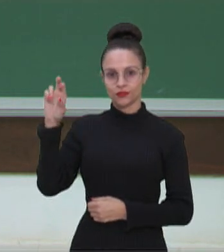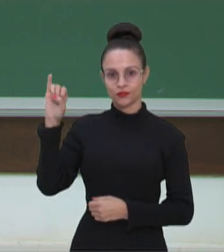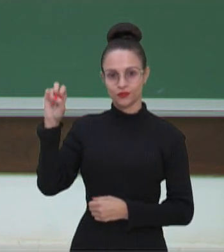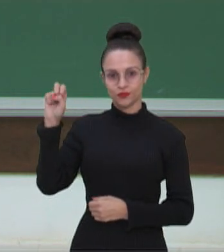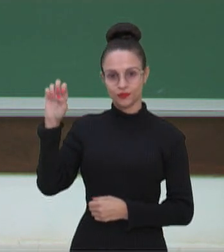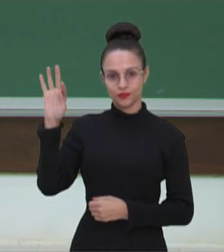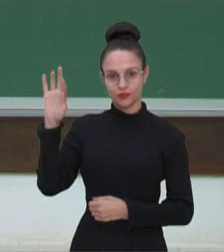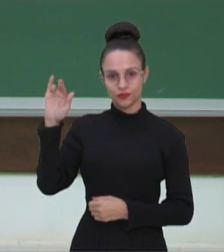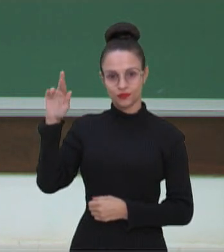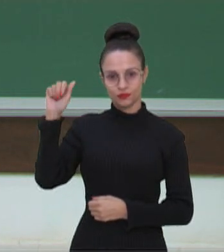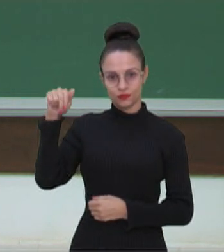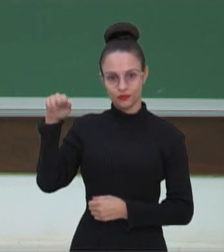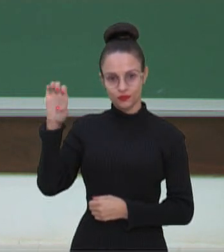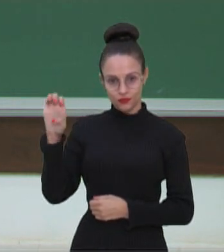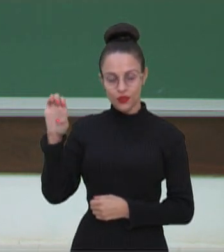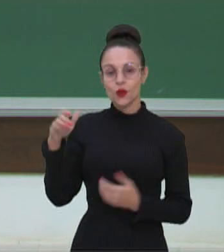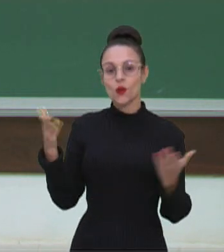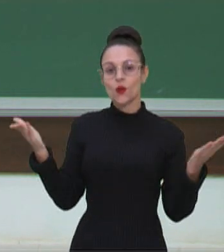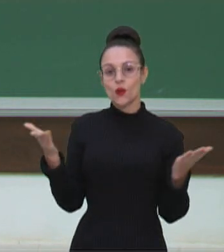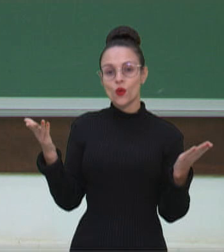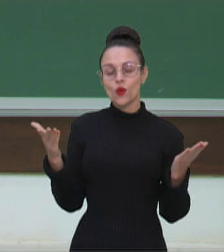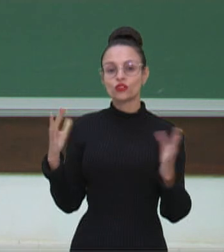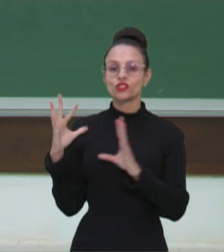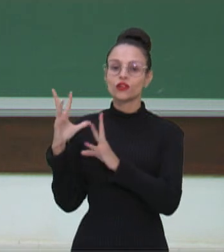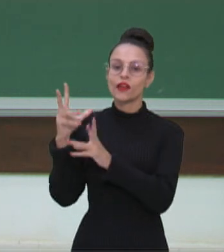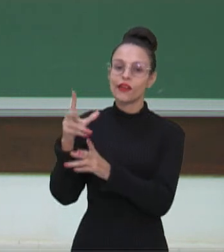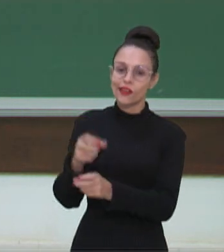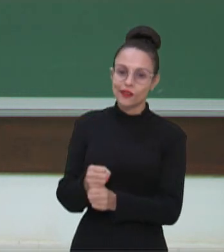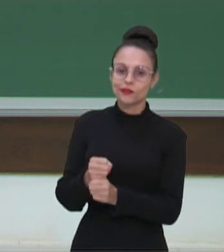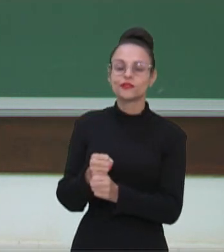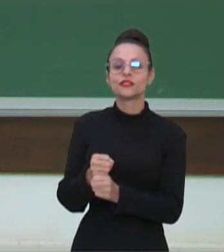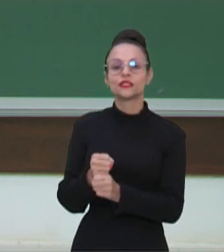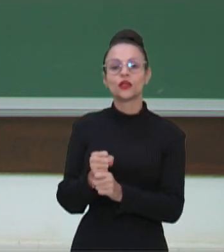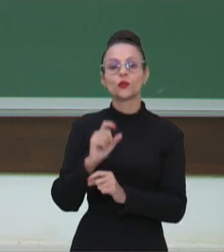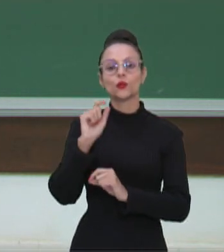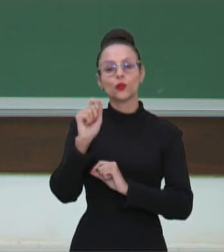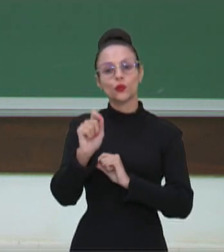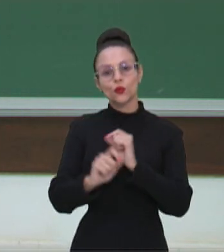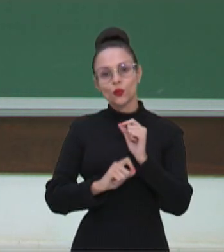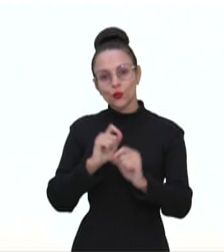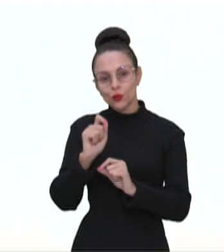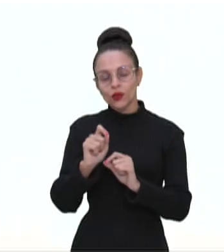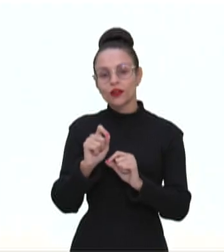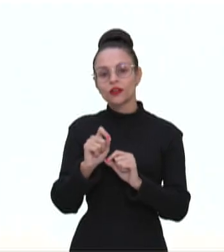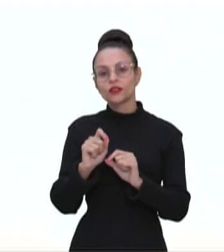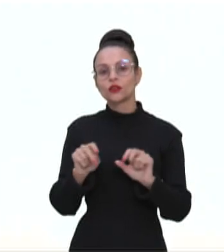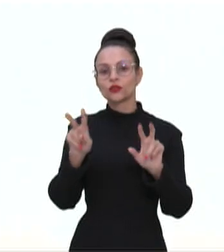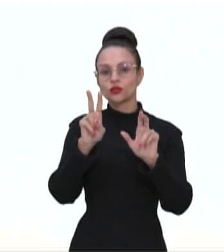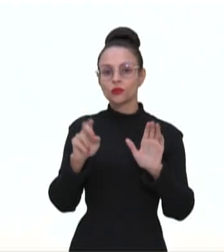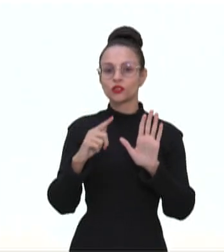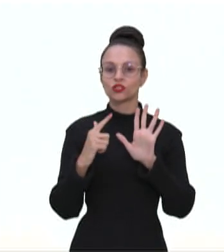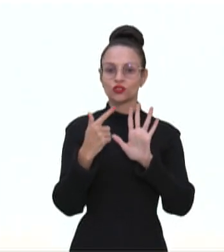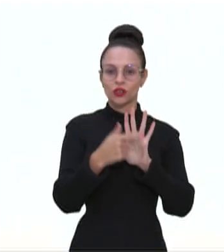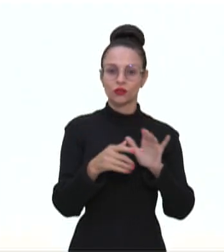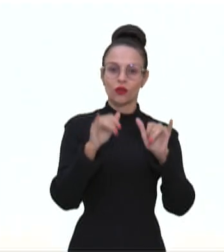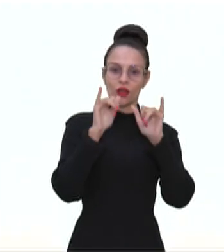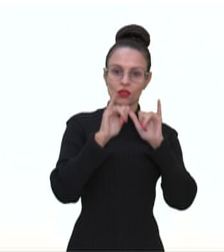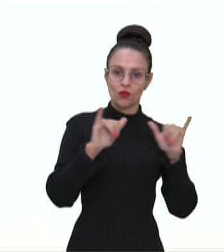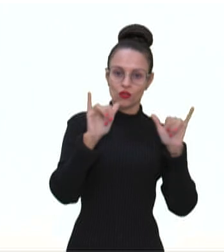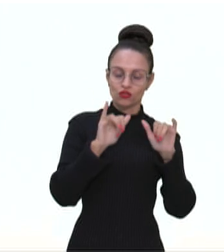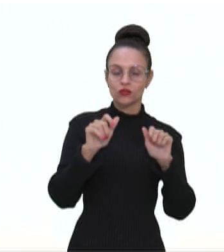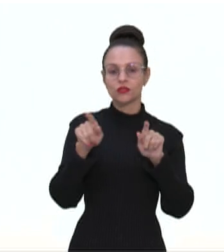e hoje vamos fazer revisão também sobre o gênero notícia e